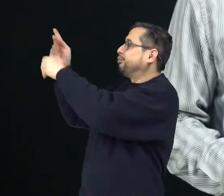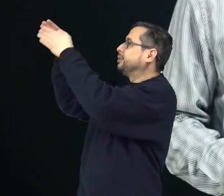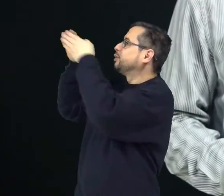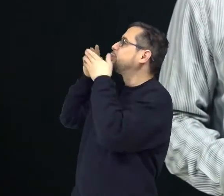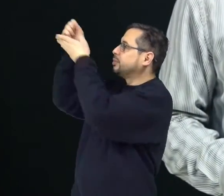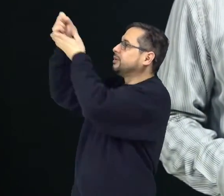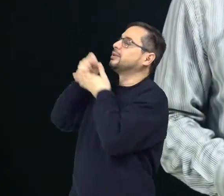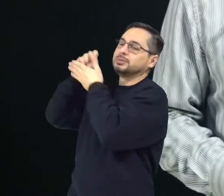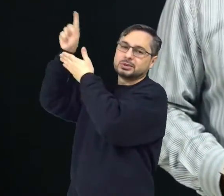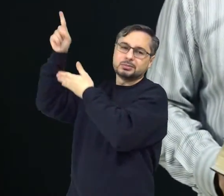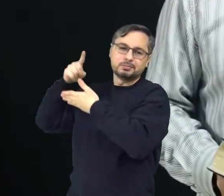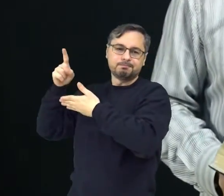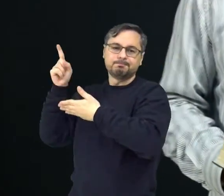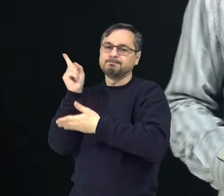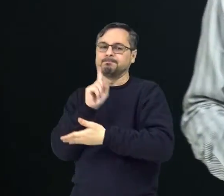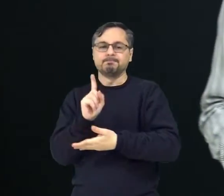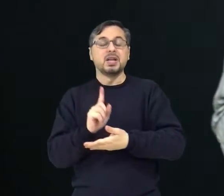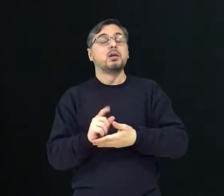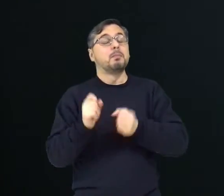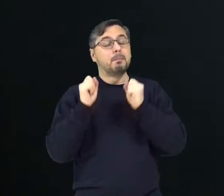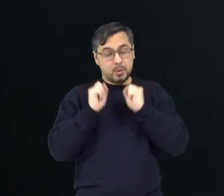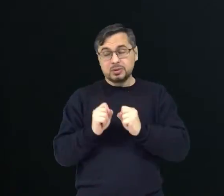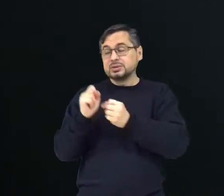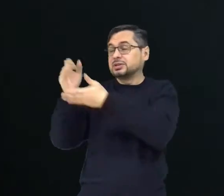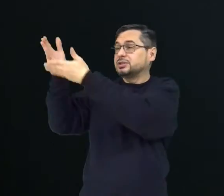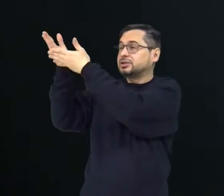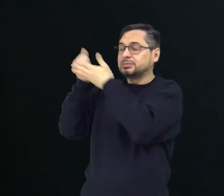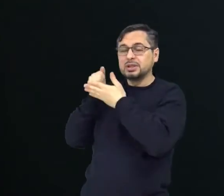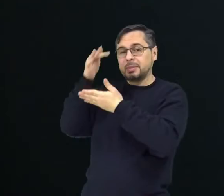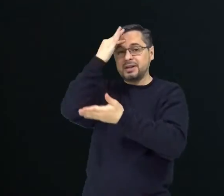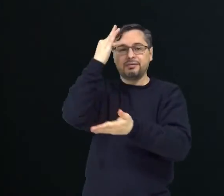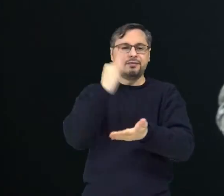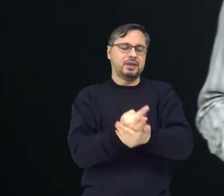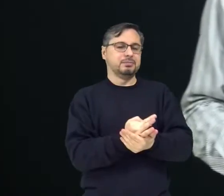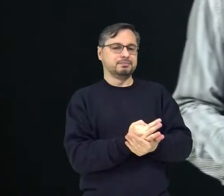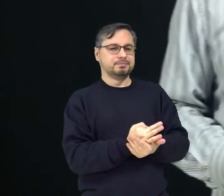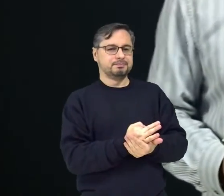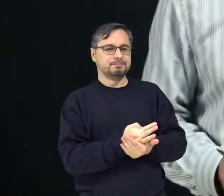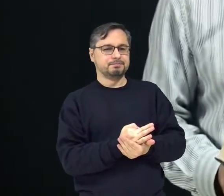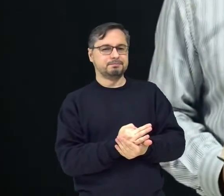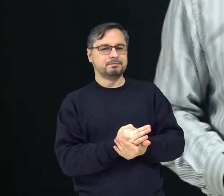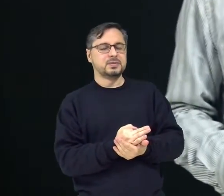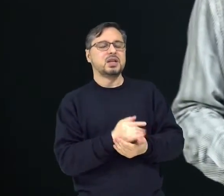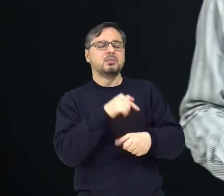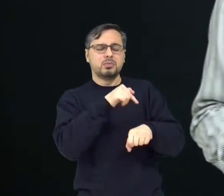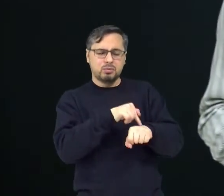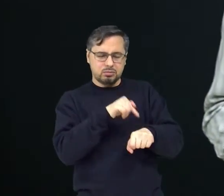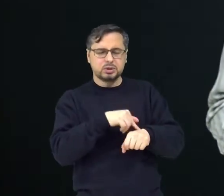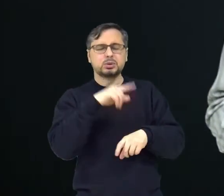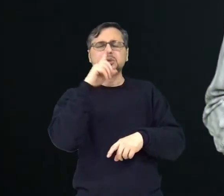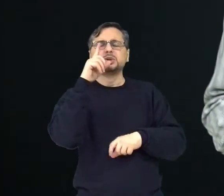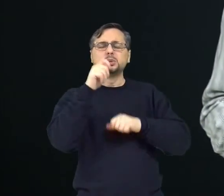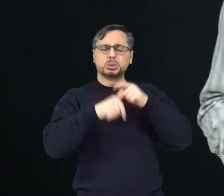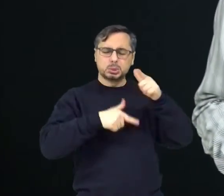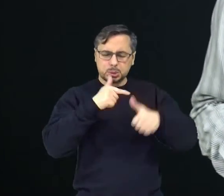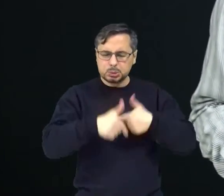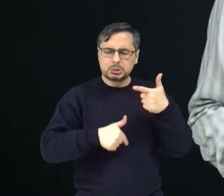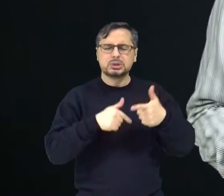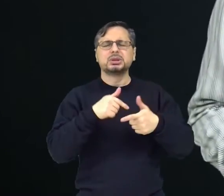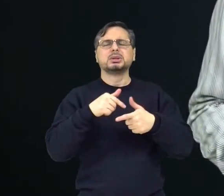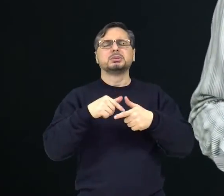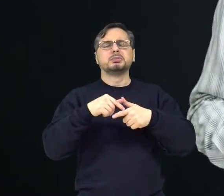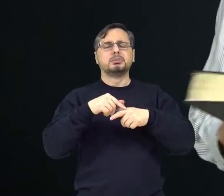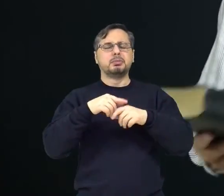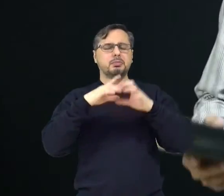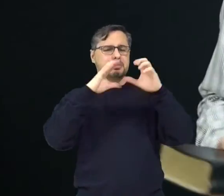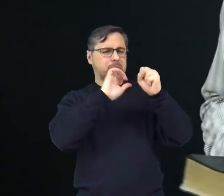dEle. Ele pode ser invocado pela fé. Meu querido irmão, minha querida irmã, neste tempo de luta, nesse tempo de pandemia, invoque o Senhor